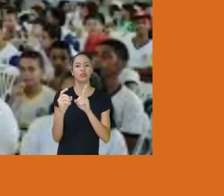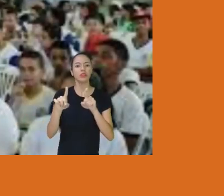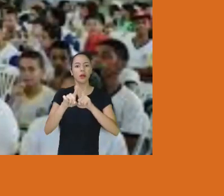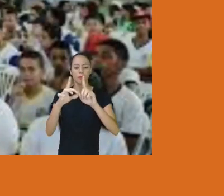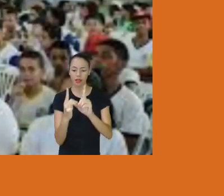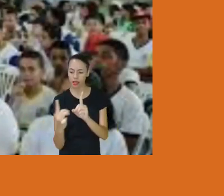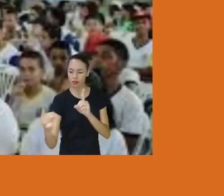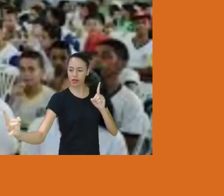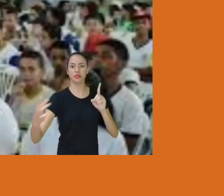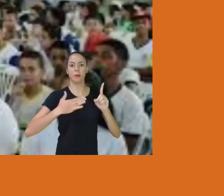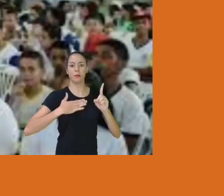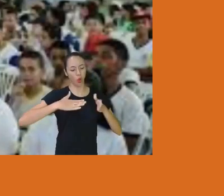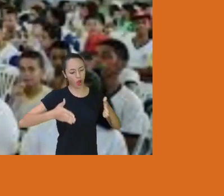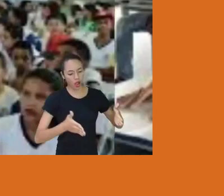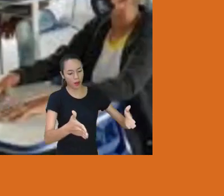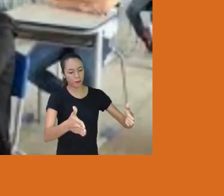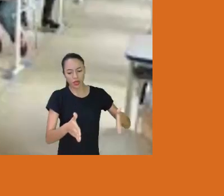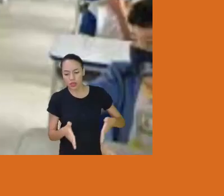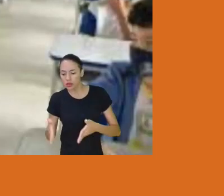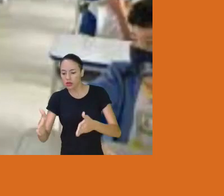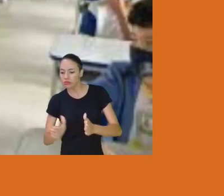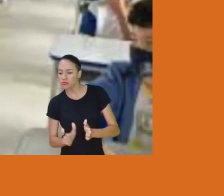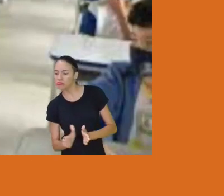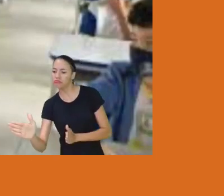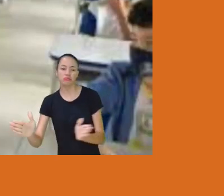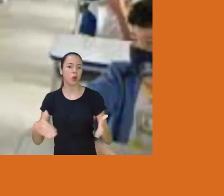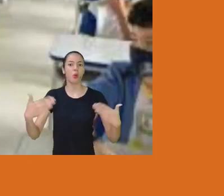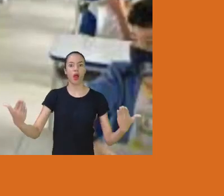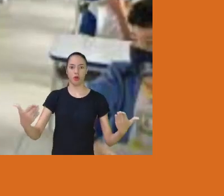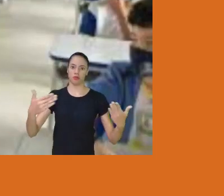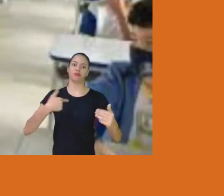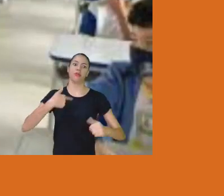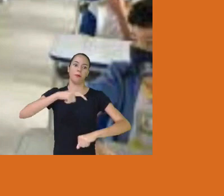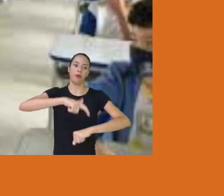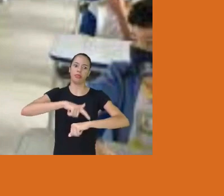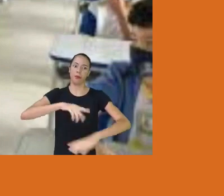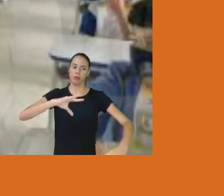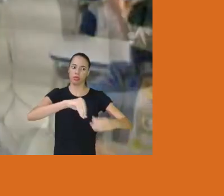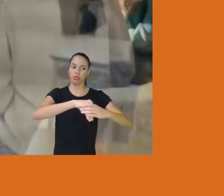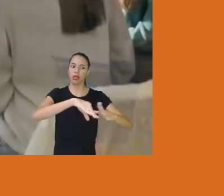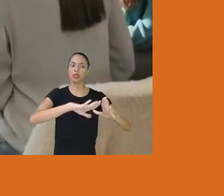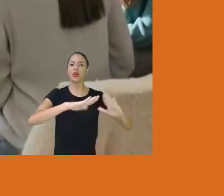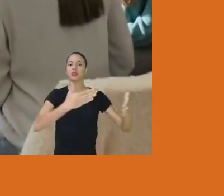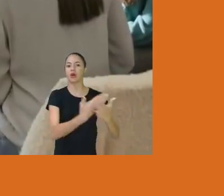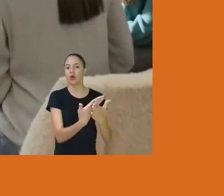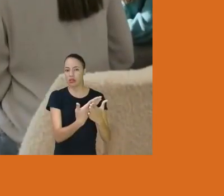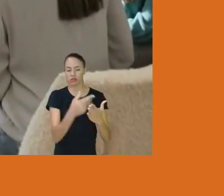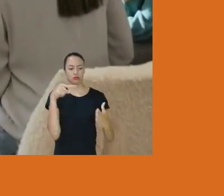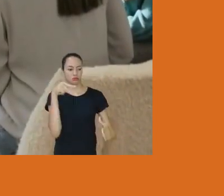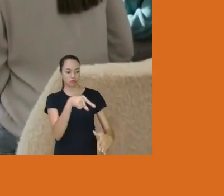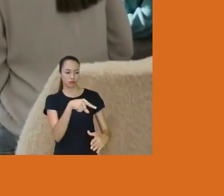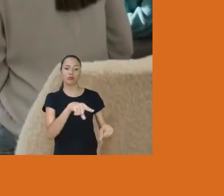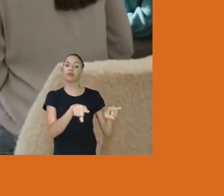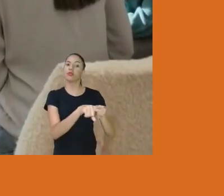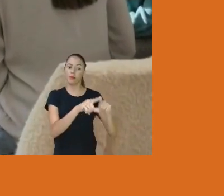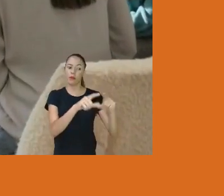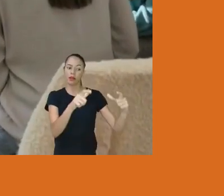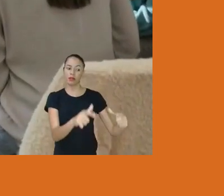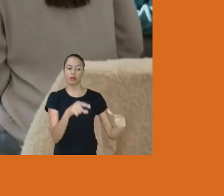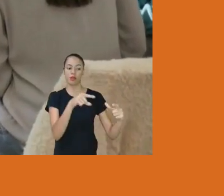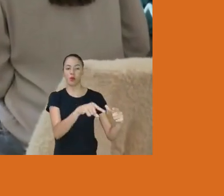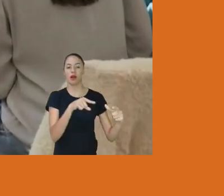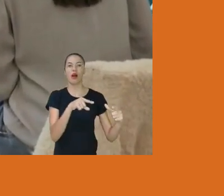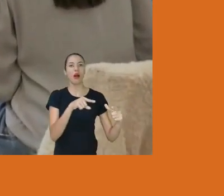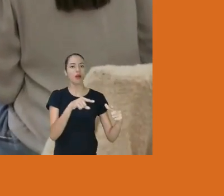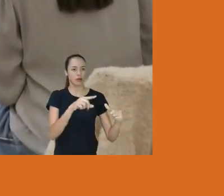seguir? Passamos boa parte de nosso dia na escola. Então, aqui também é um local para